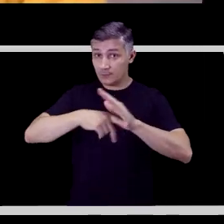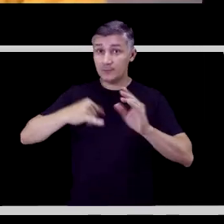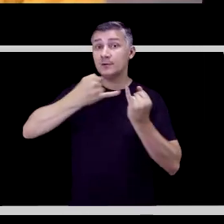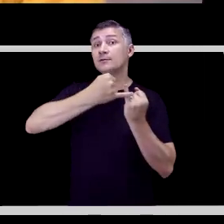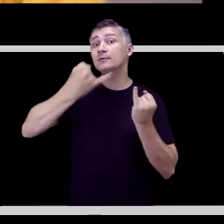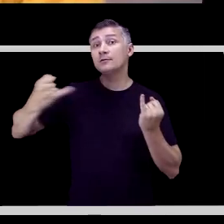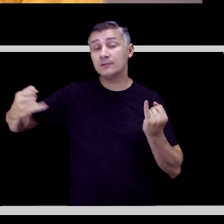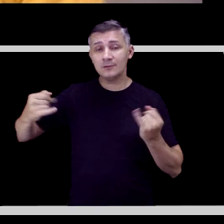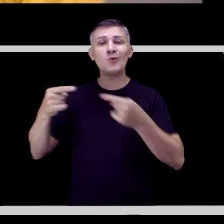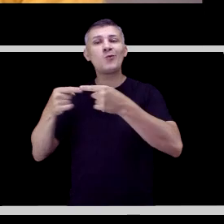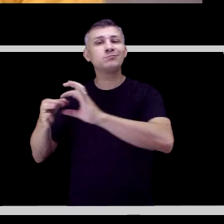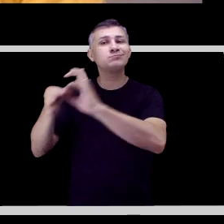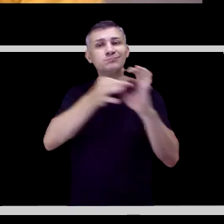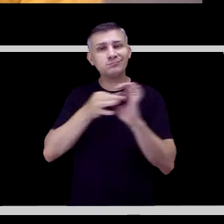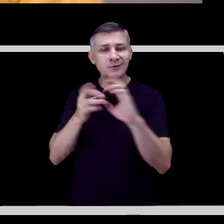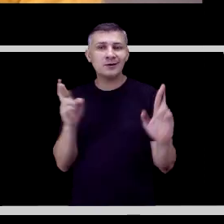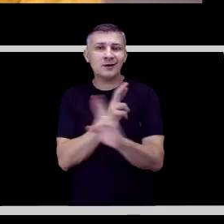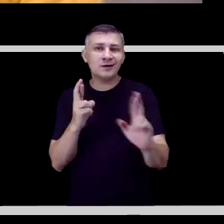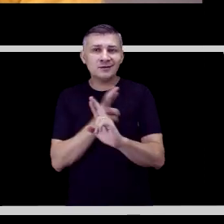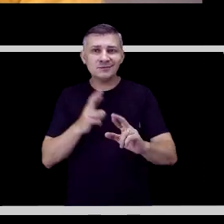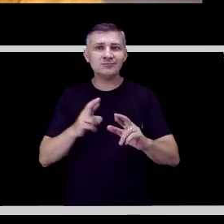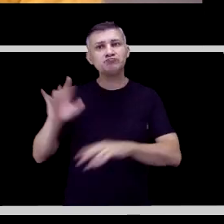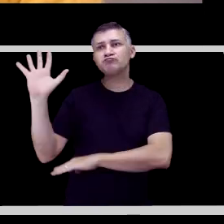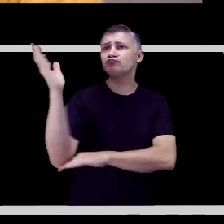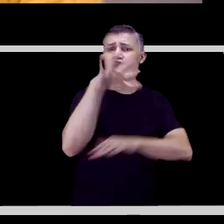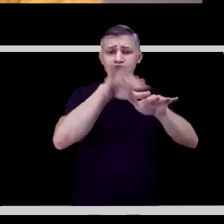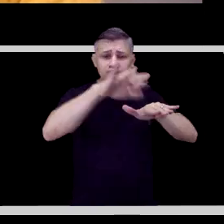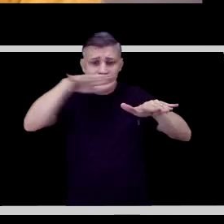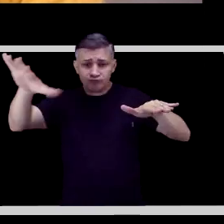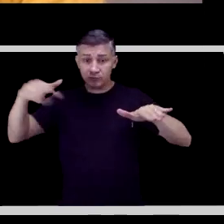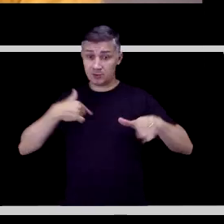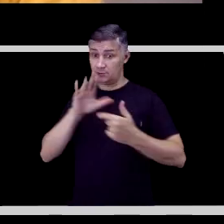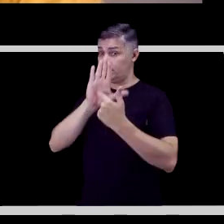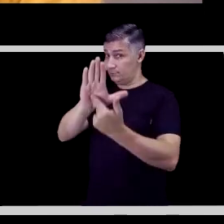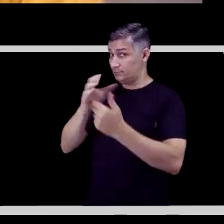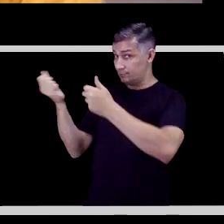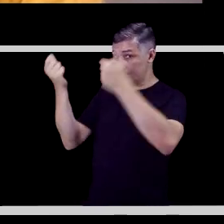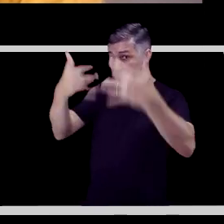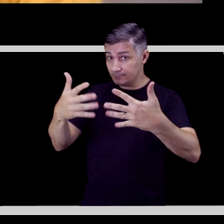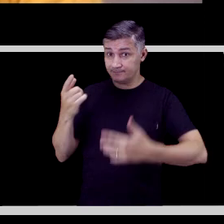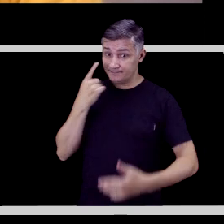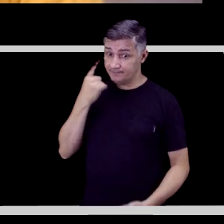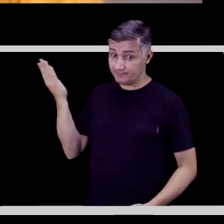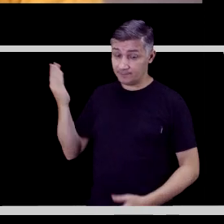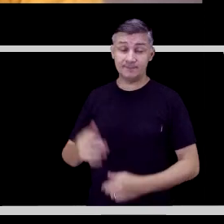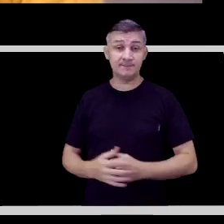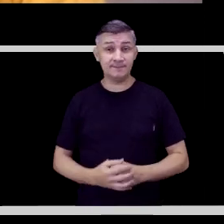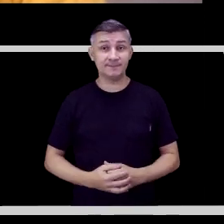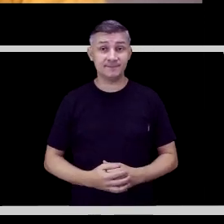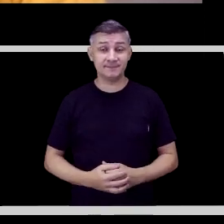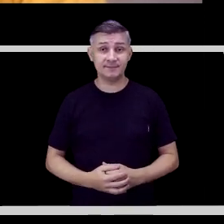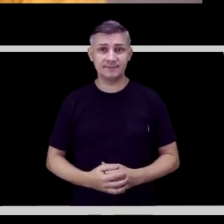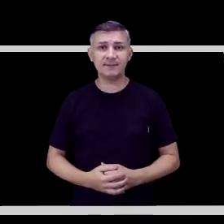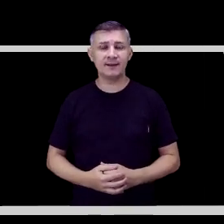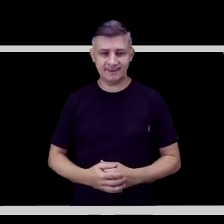Bom, continuando aqui de onde a Paula chegou, vou apresentar mais 2 projetos em Inhotim, que tem uma relação muito distinta com a paisagem e,